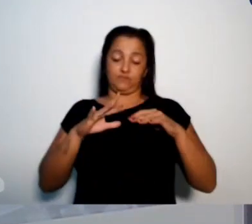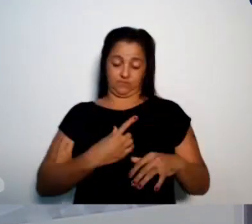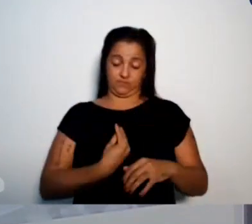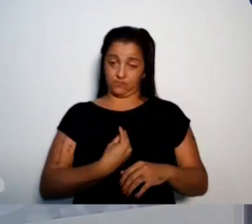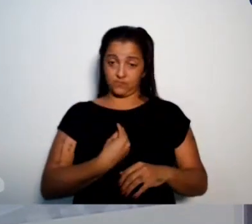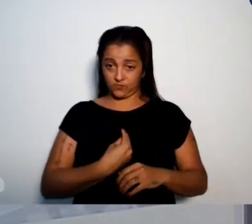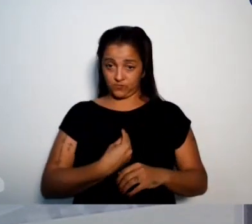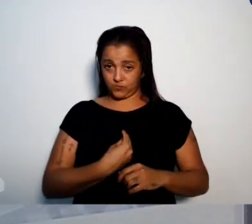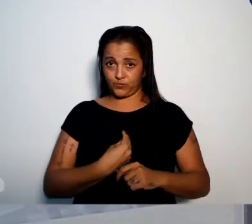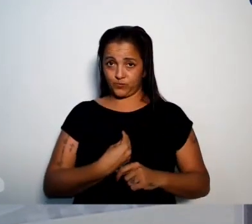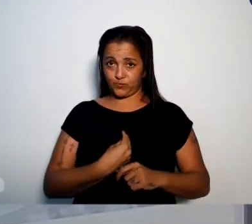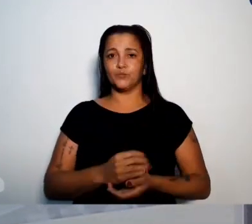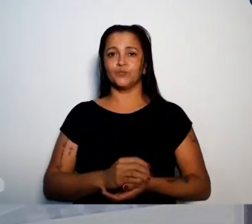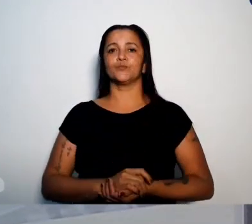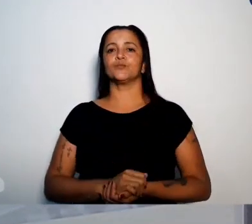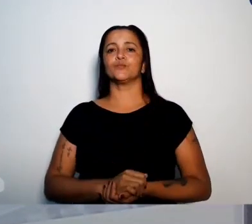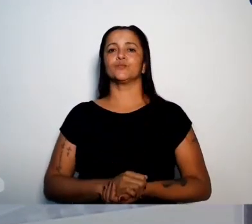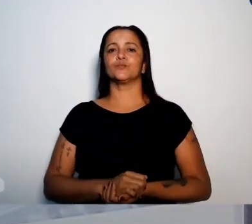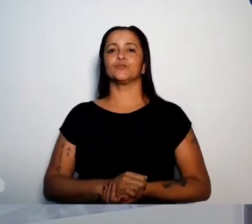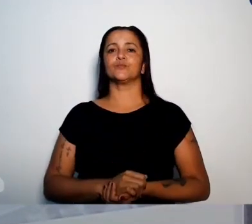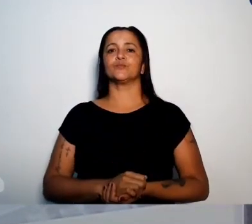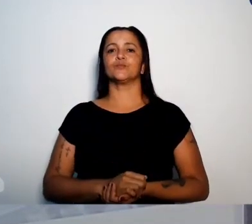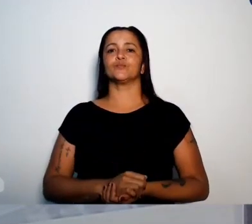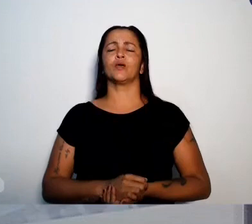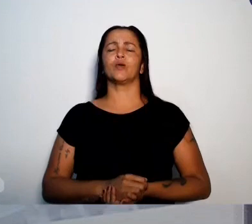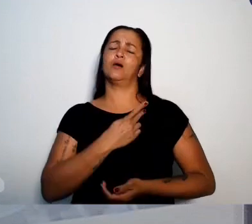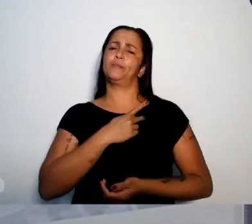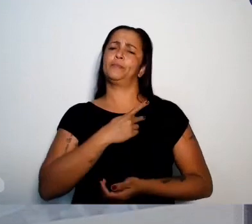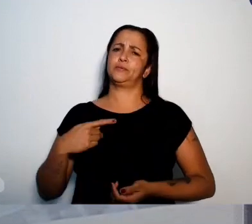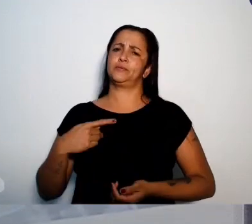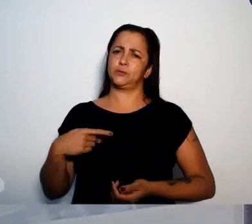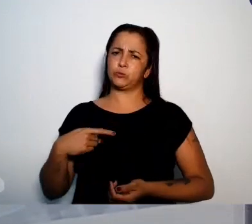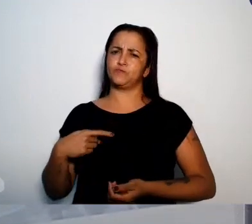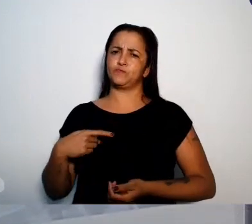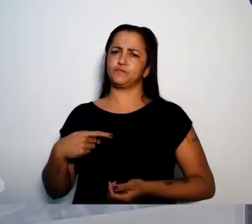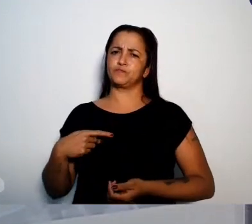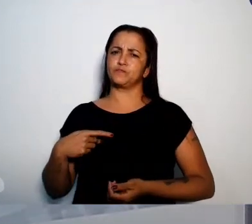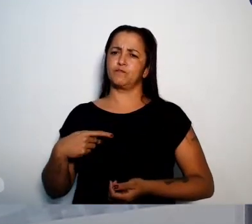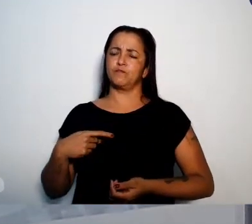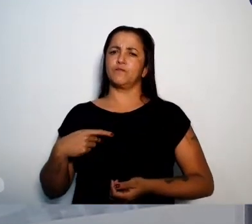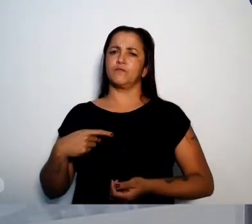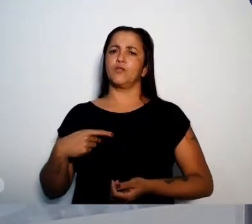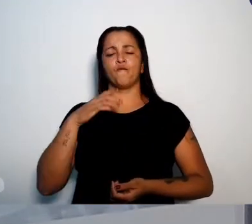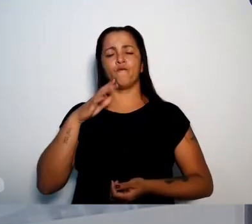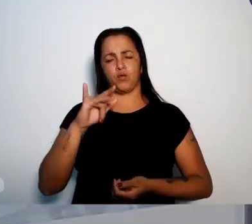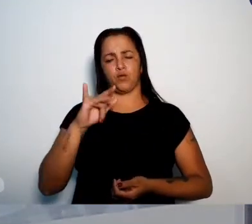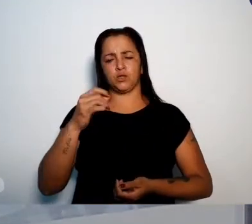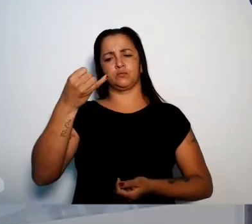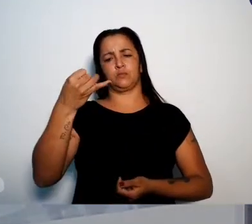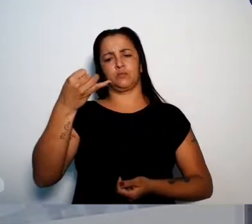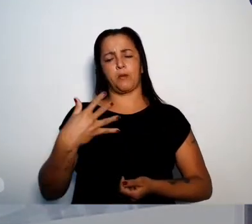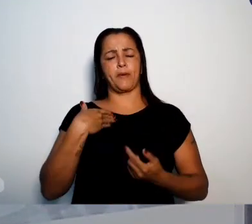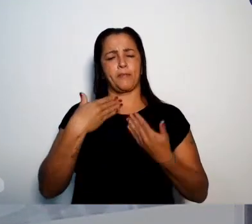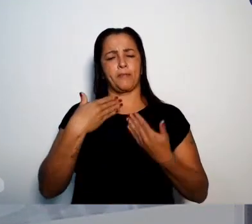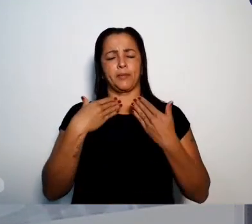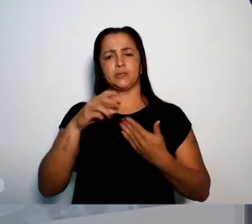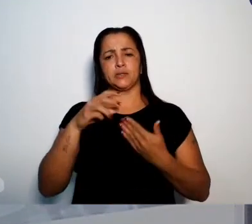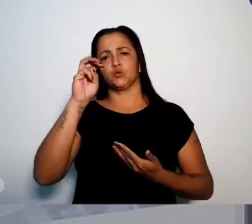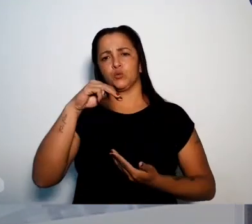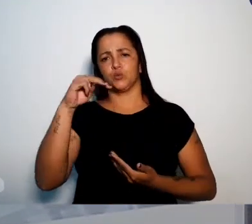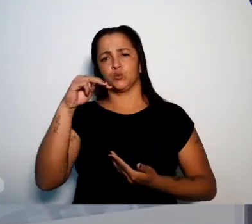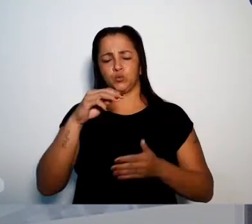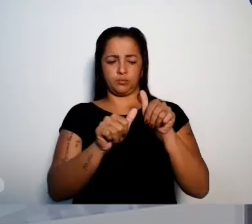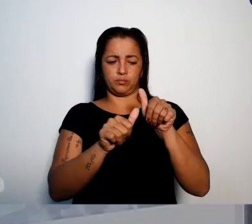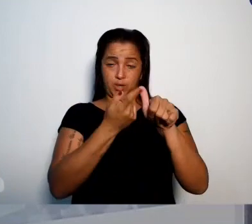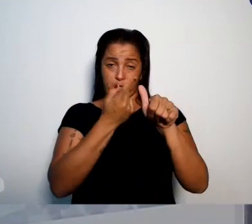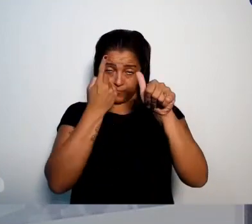Senhor presidente, vou falar por 5 minutos. Primeiramente, eu quero agradecer a Deus